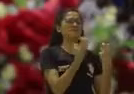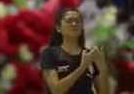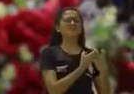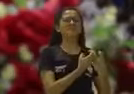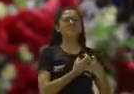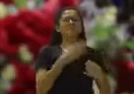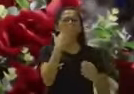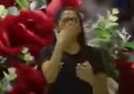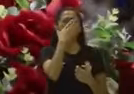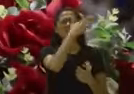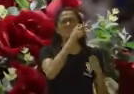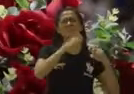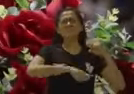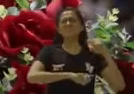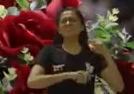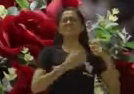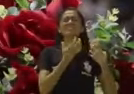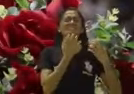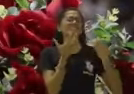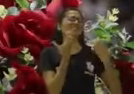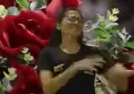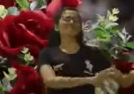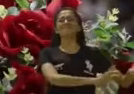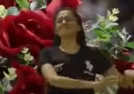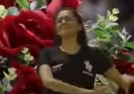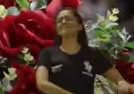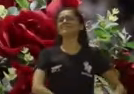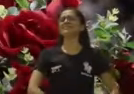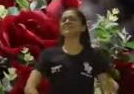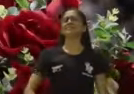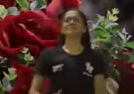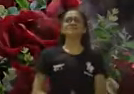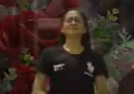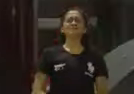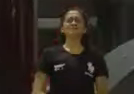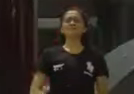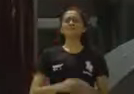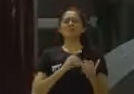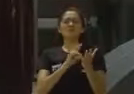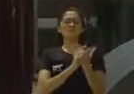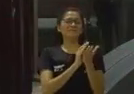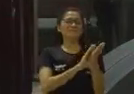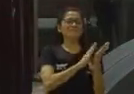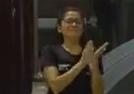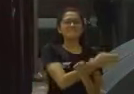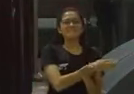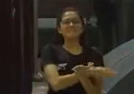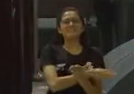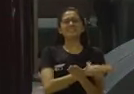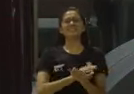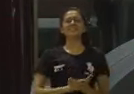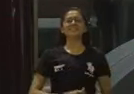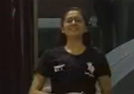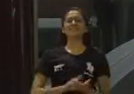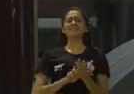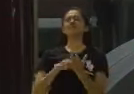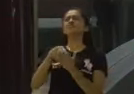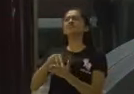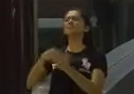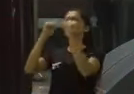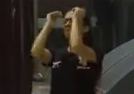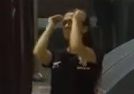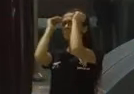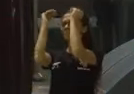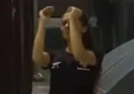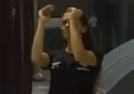vou me prostituir, Satanás, eu não vou pecar. Você que tem que sair. Quando você resiste, a Bíblia diz